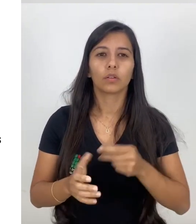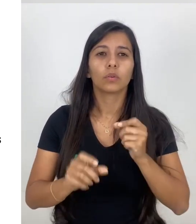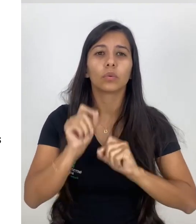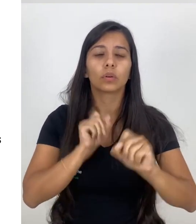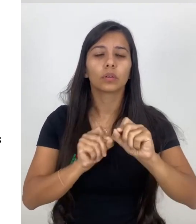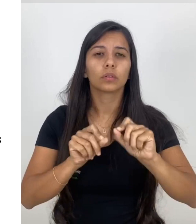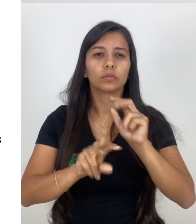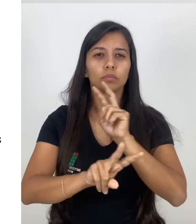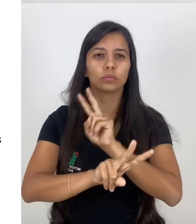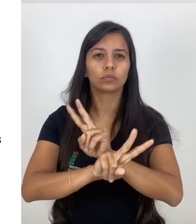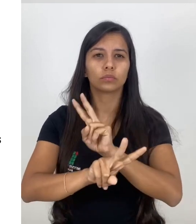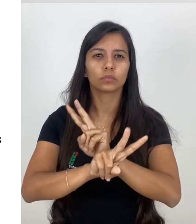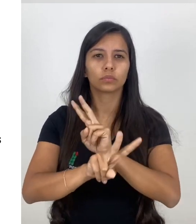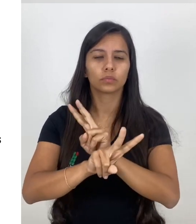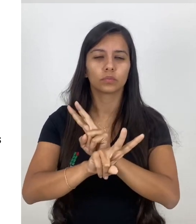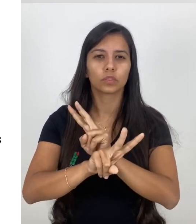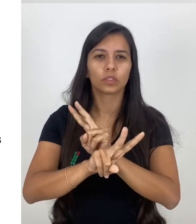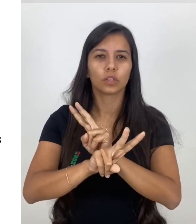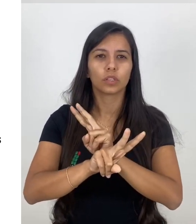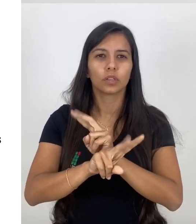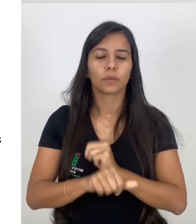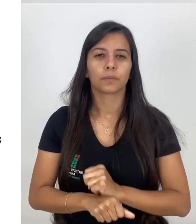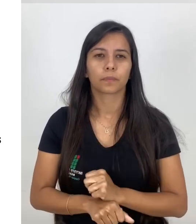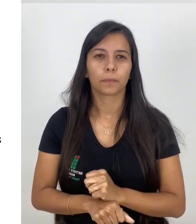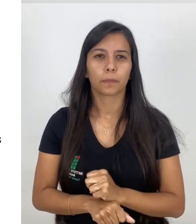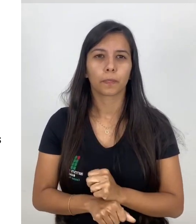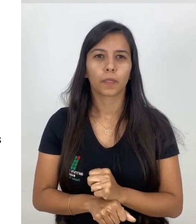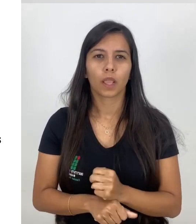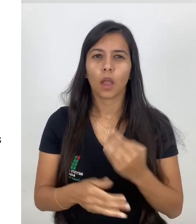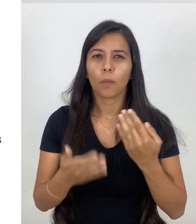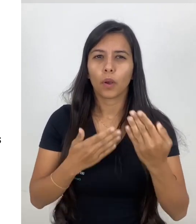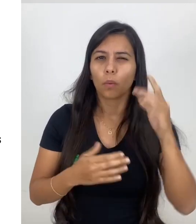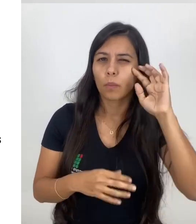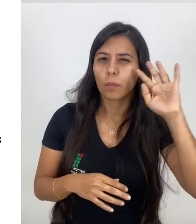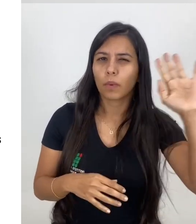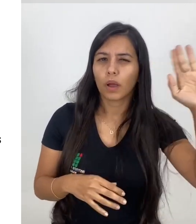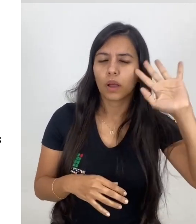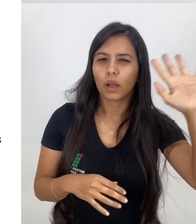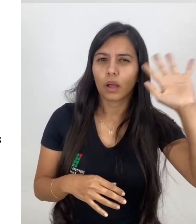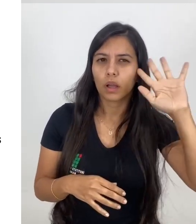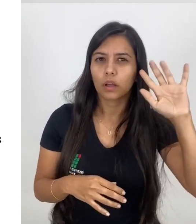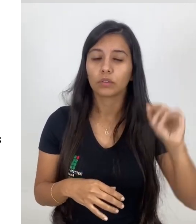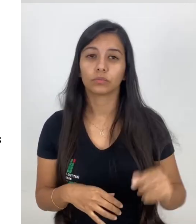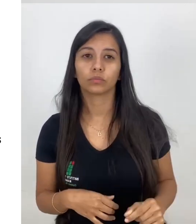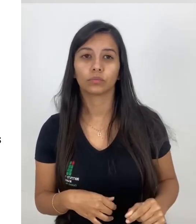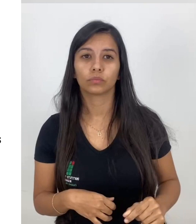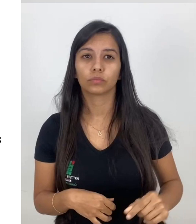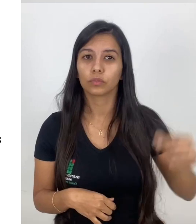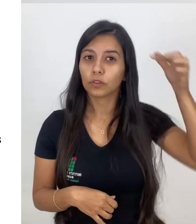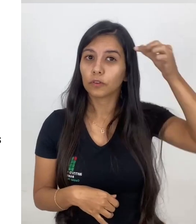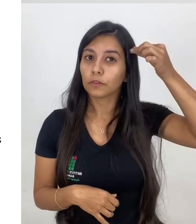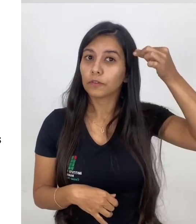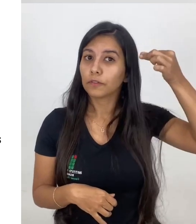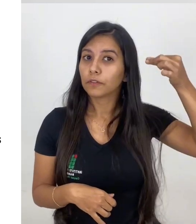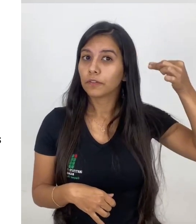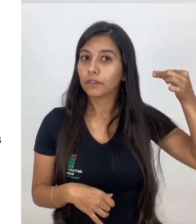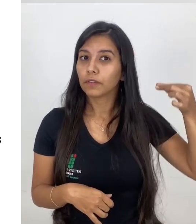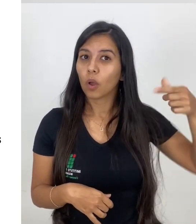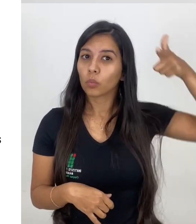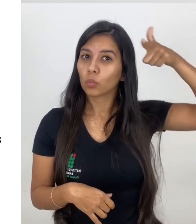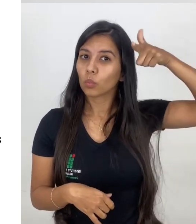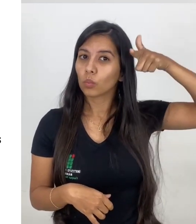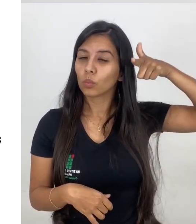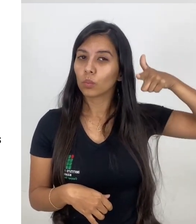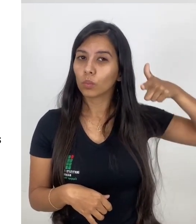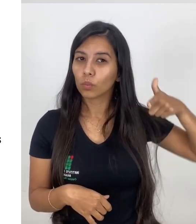é simplesmente quando os cromossomos eles estão condensados, né? É você imaginar, por exemplo, um